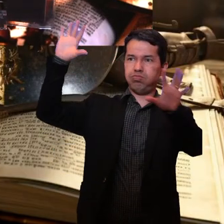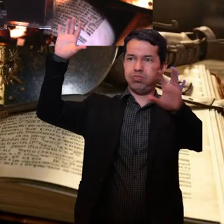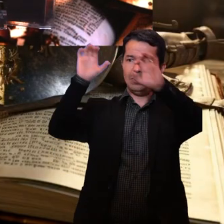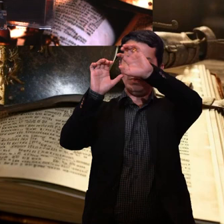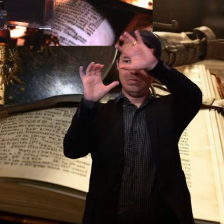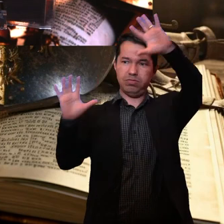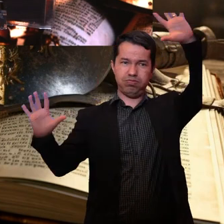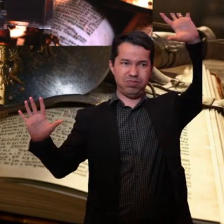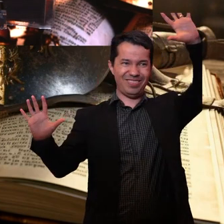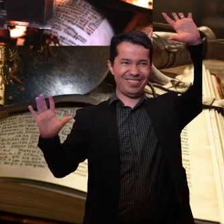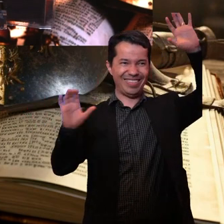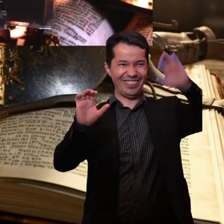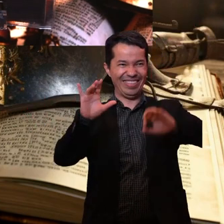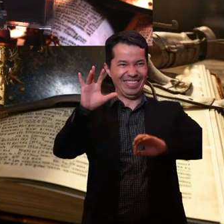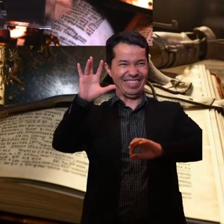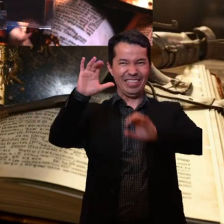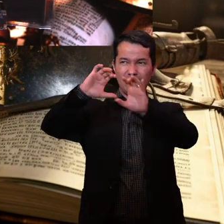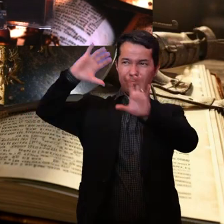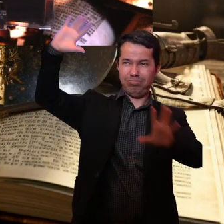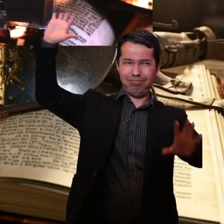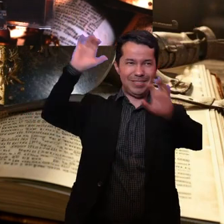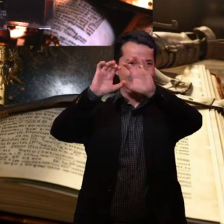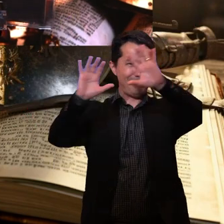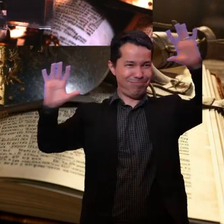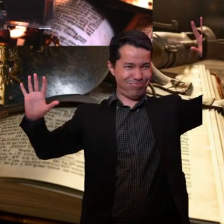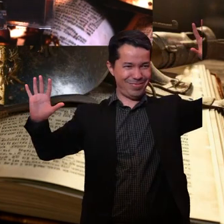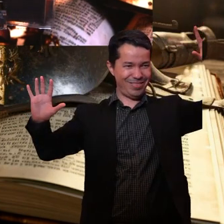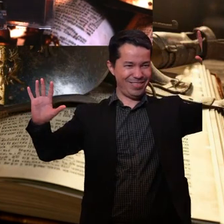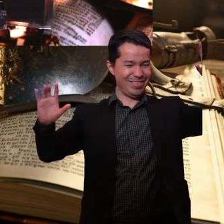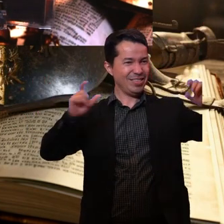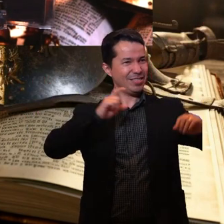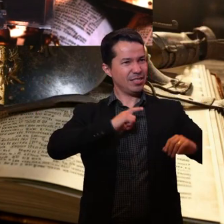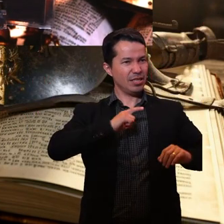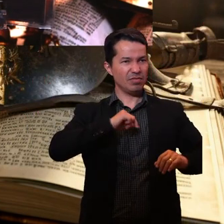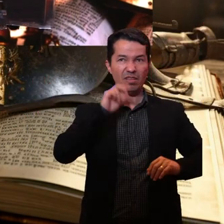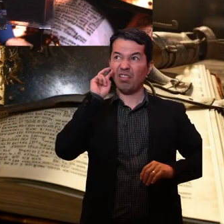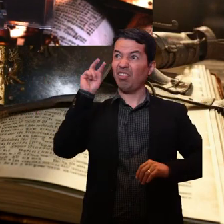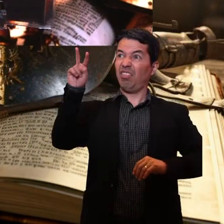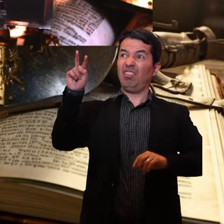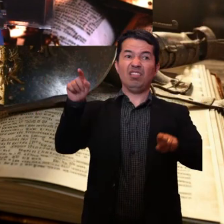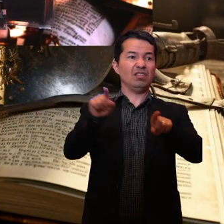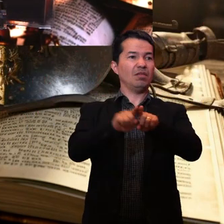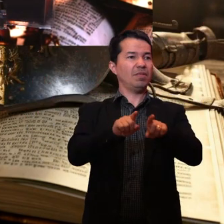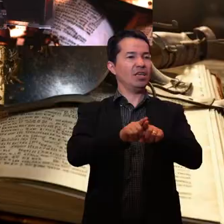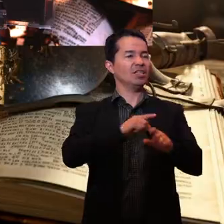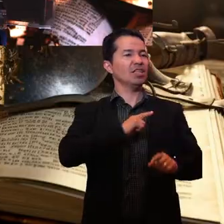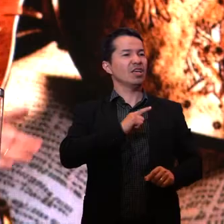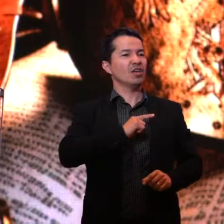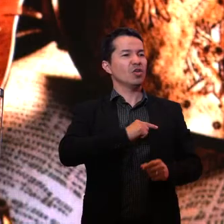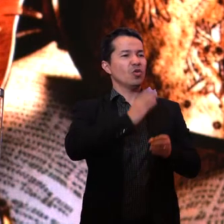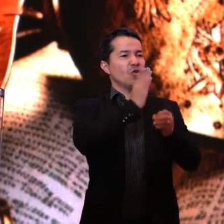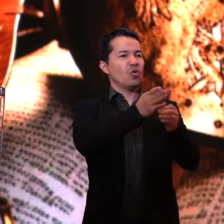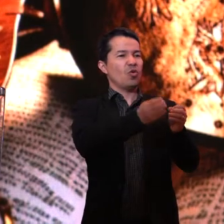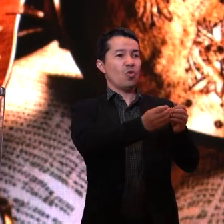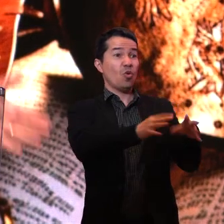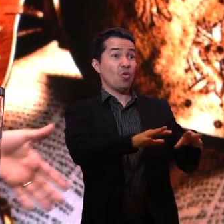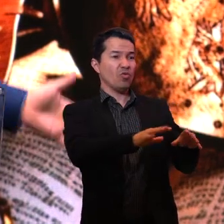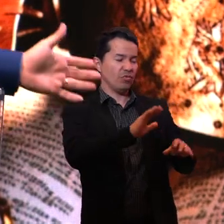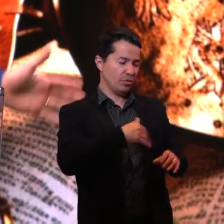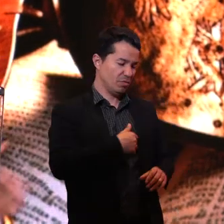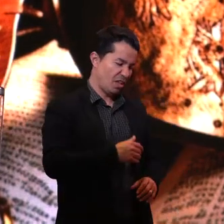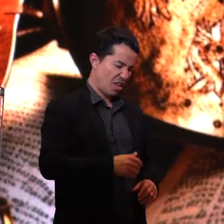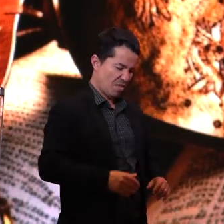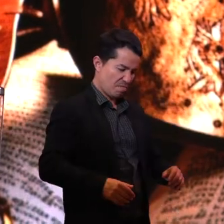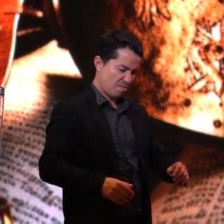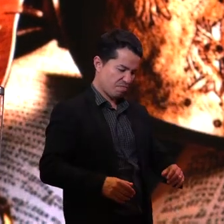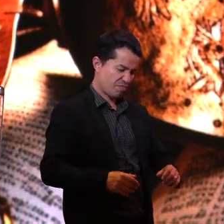teias de aranha. Quem comer seus ovos morre, e de um ovo esmagado sai uma víbora. Assim como as aranhas tecem teias e as